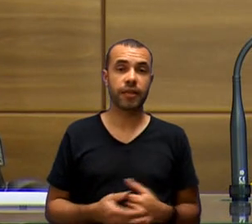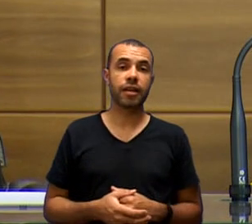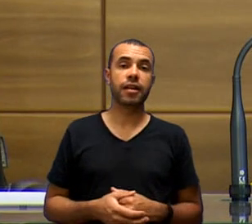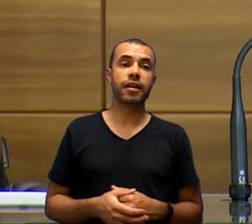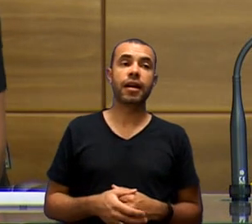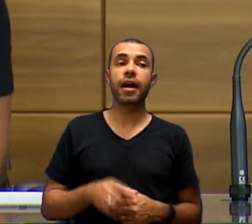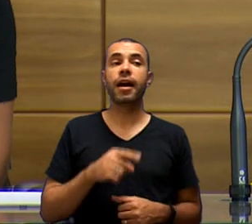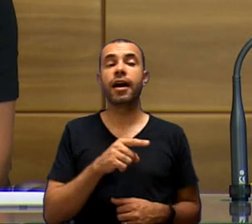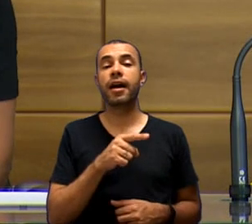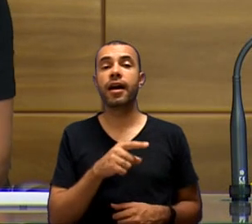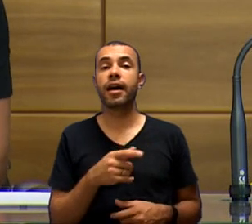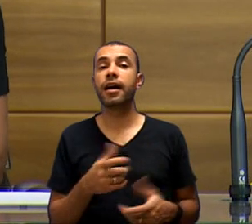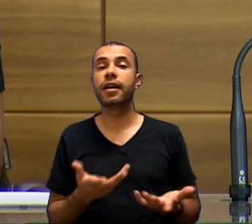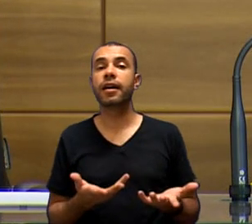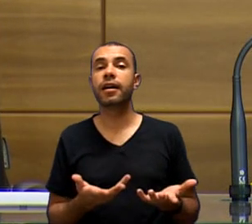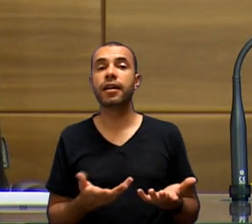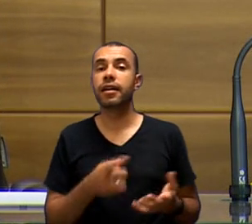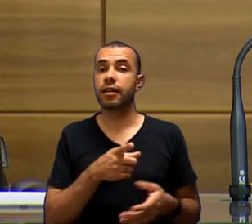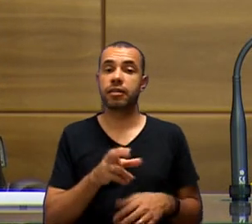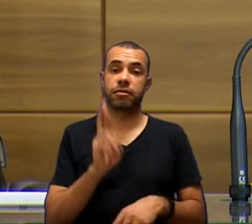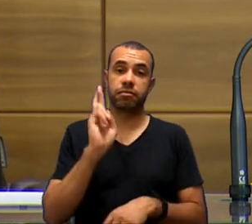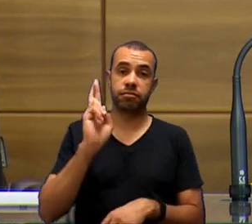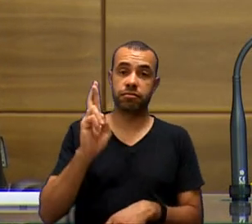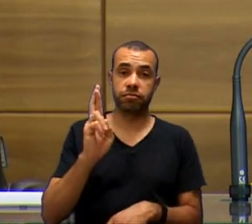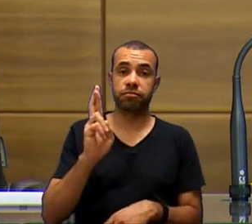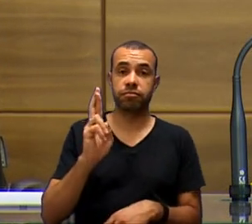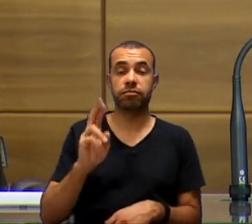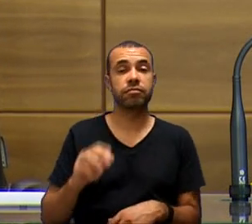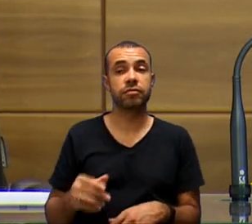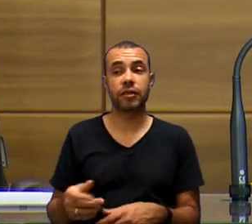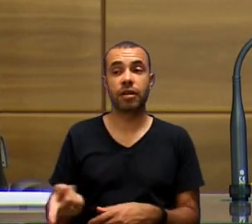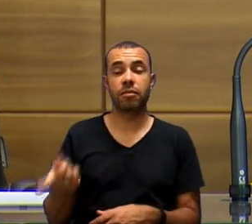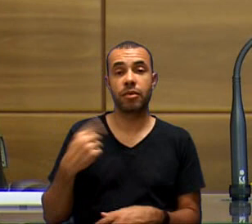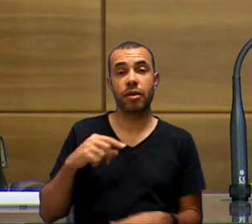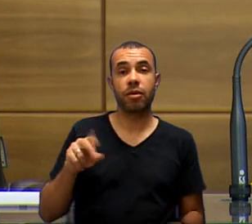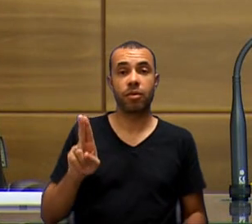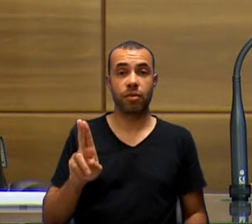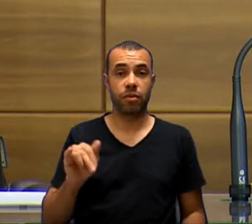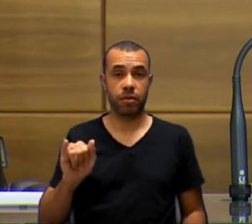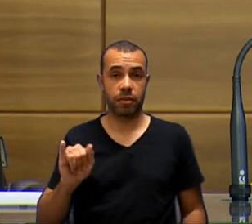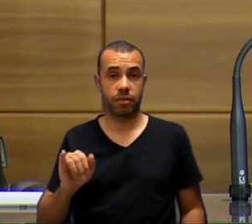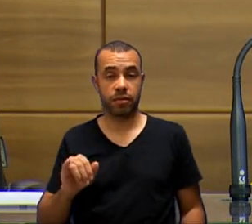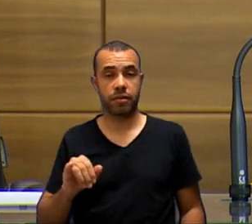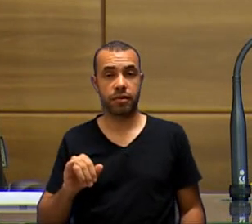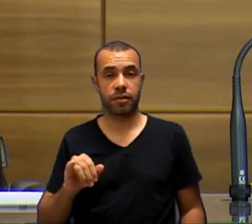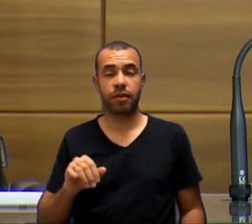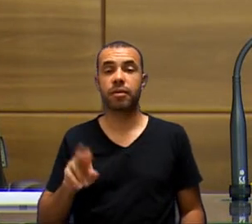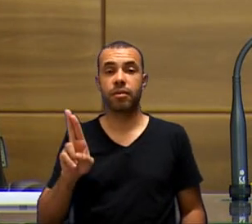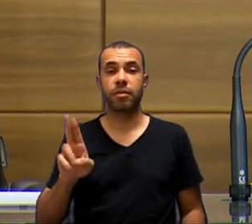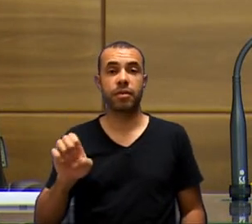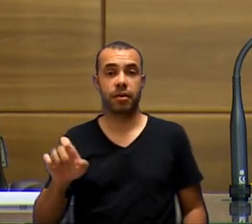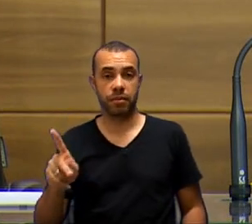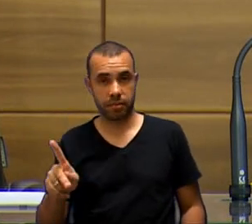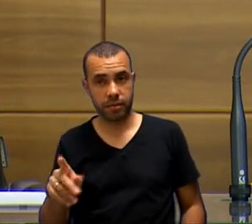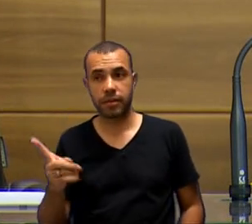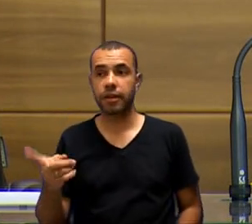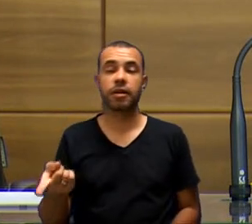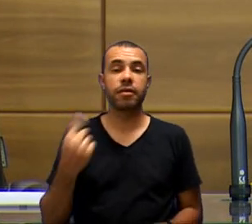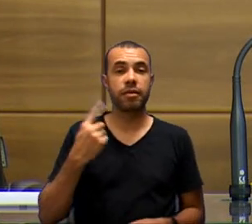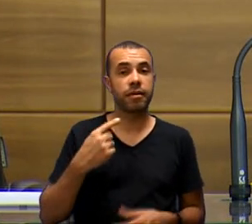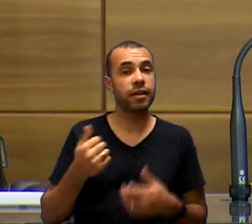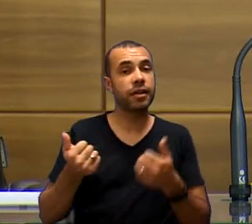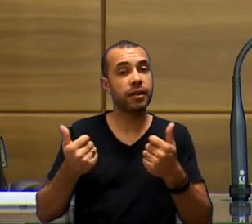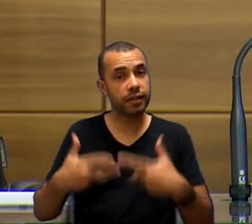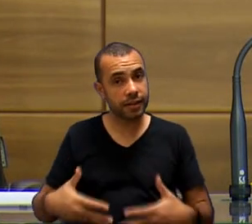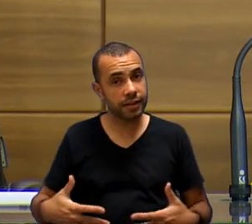Nós recebemos a incumbência, através da UEP, de cuidar de alguns projetos, entre eles, hoje, provavelmente, o